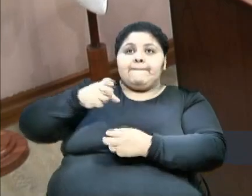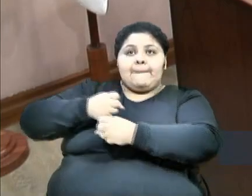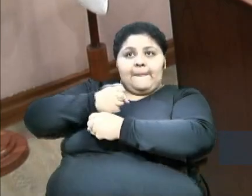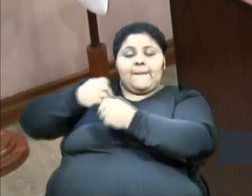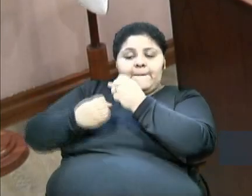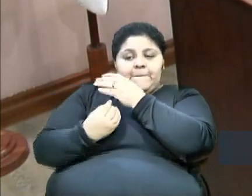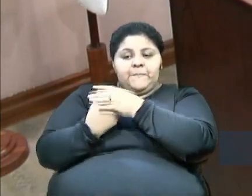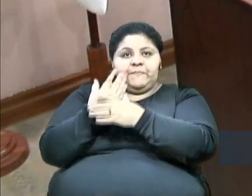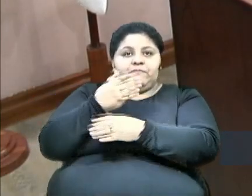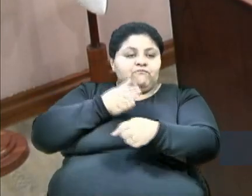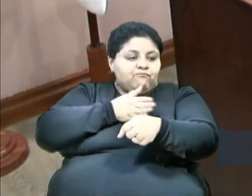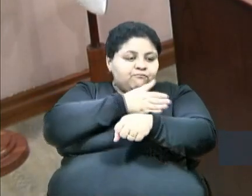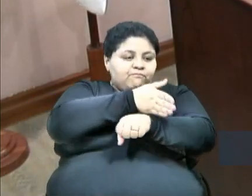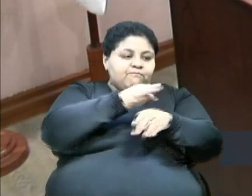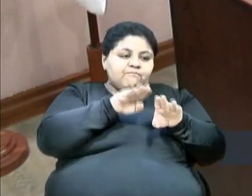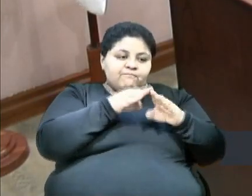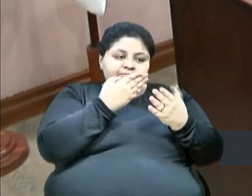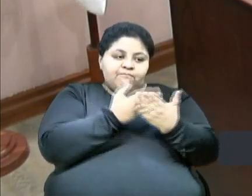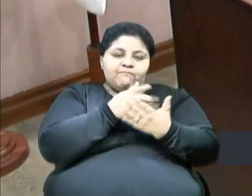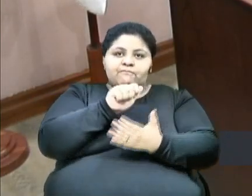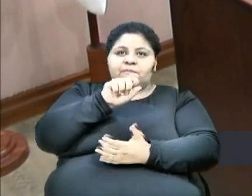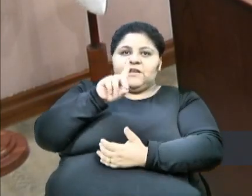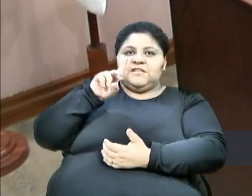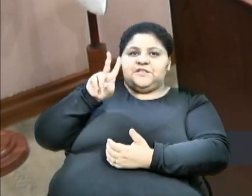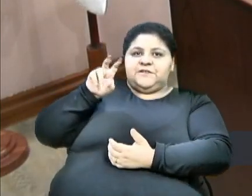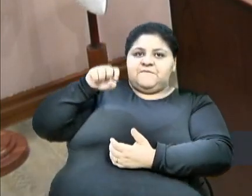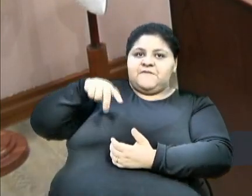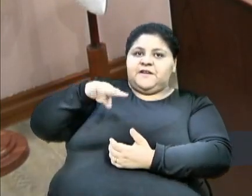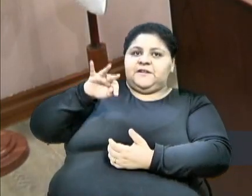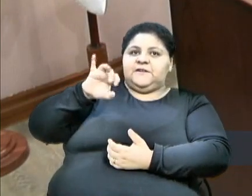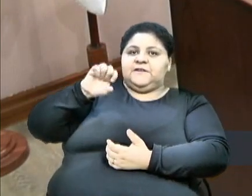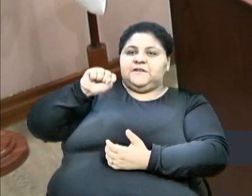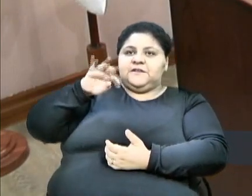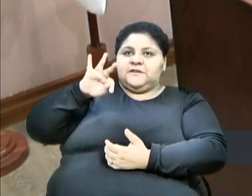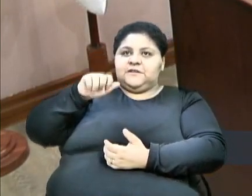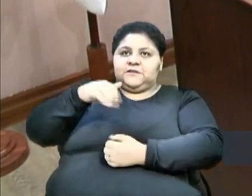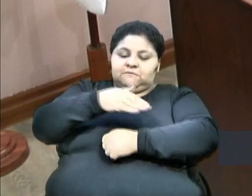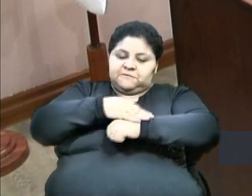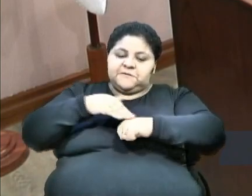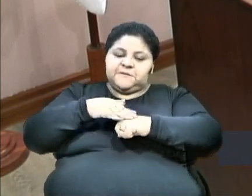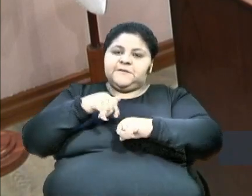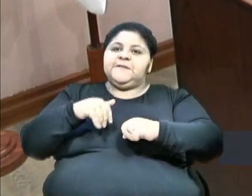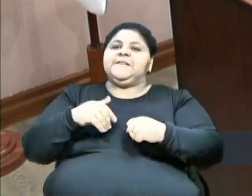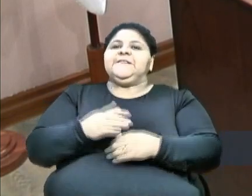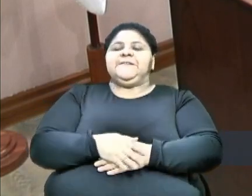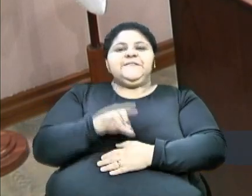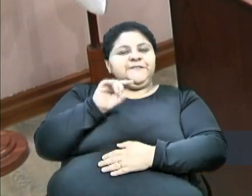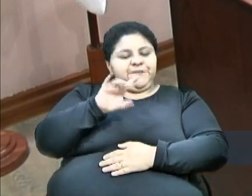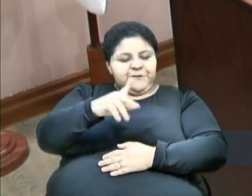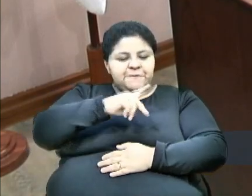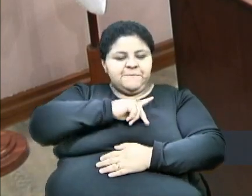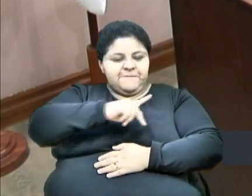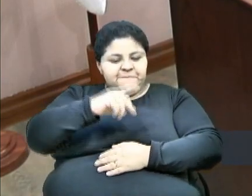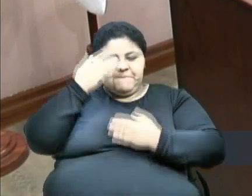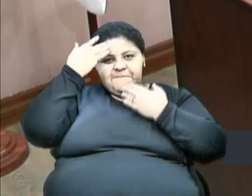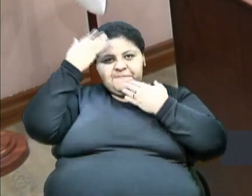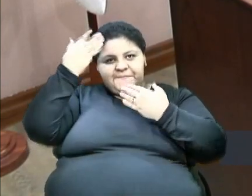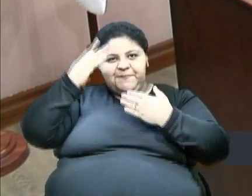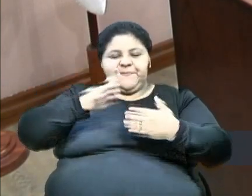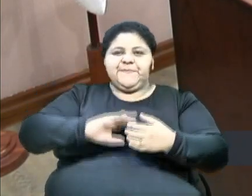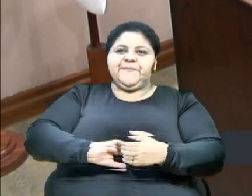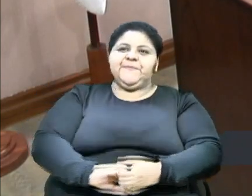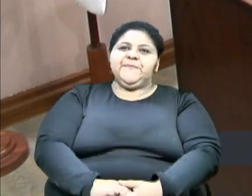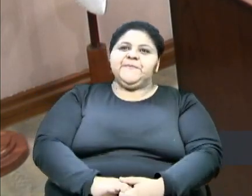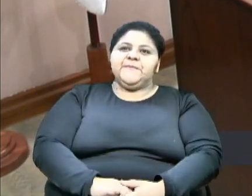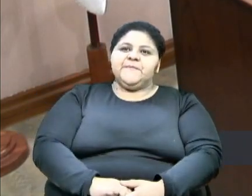fazem parte da Escola Adventista, fica aqui o nosso carinho e o nosso reconhecimento. Era isso, senhor presidente. Obrigada.